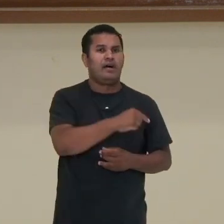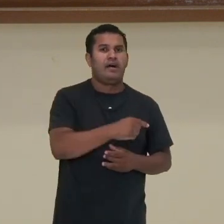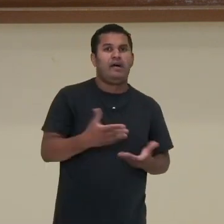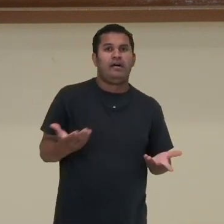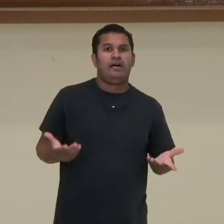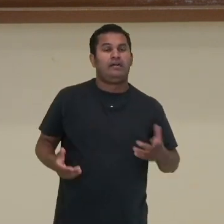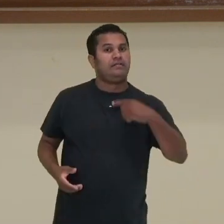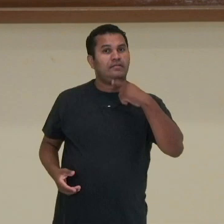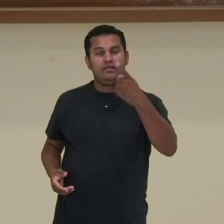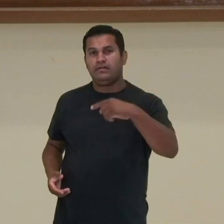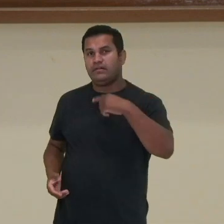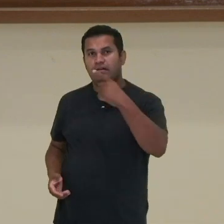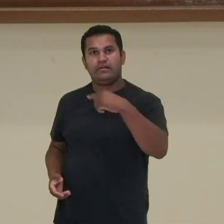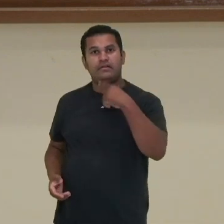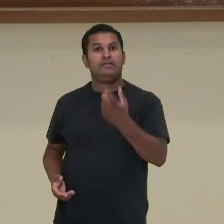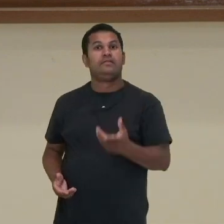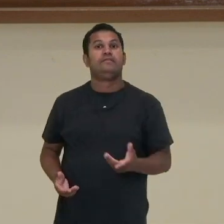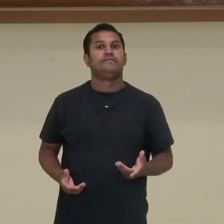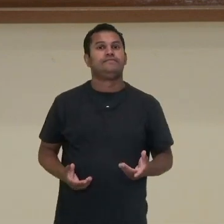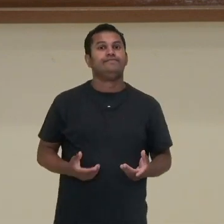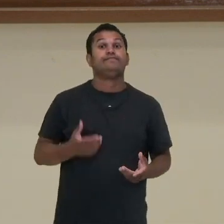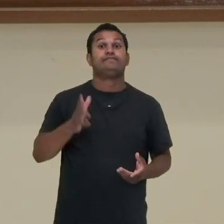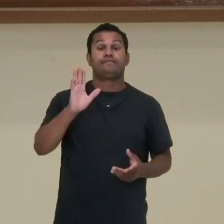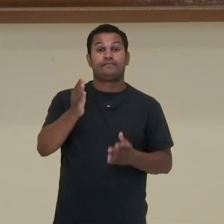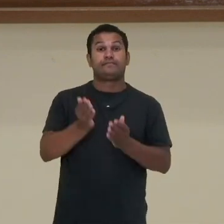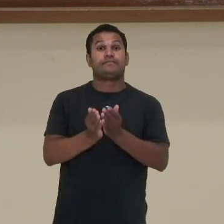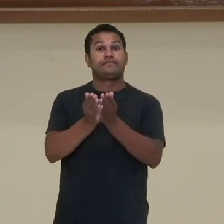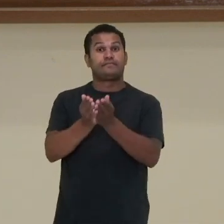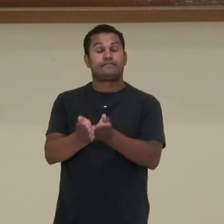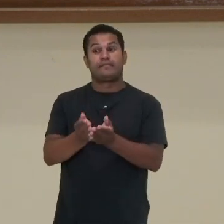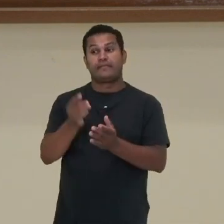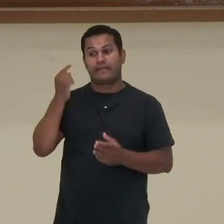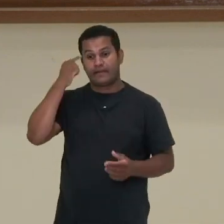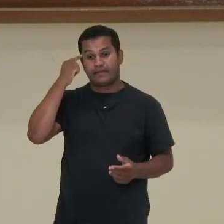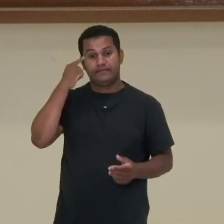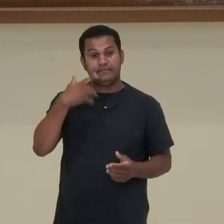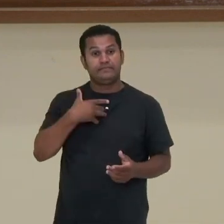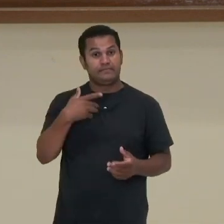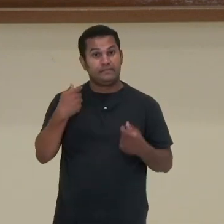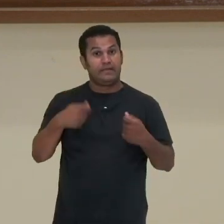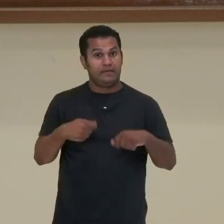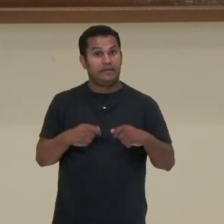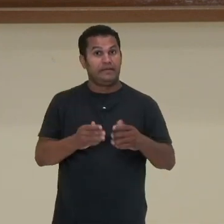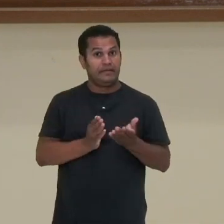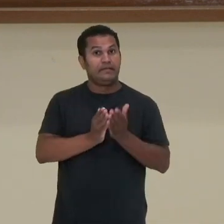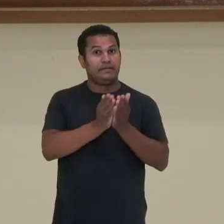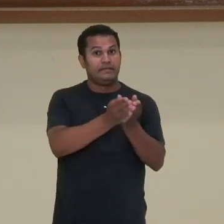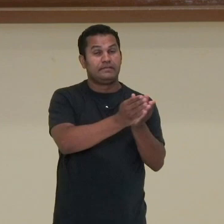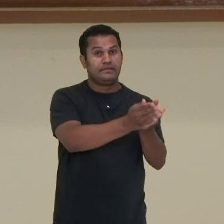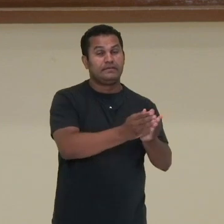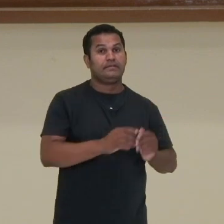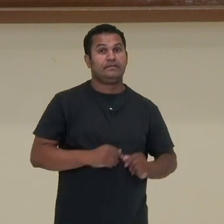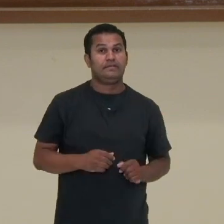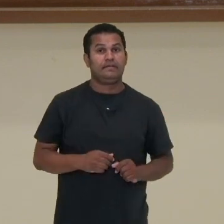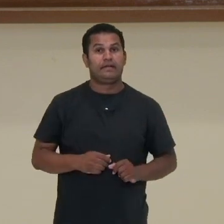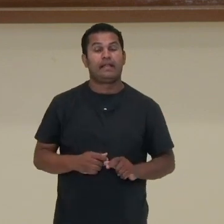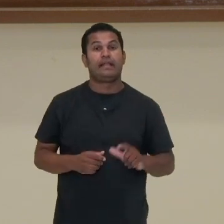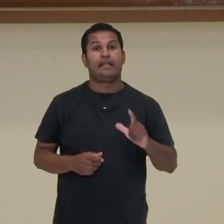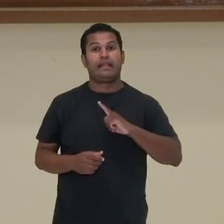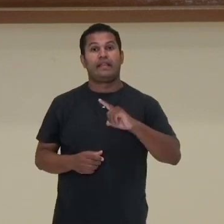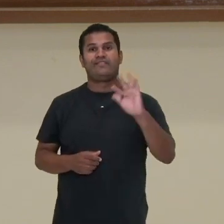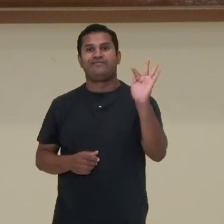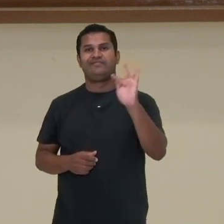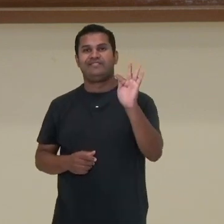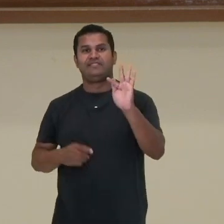Canadá e os Estados Unidos, né? Também descobriram terras na América do Norte, os ingleses chegaram